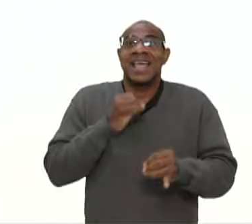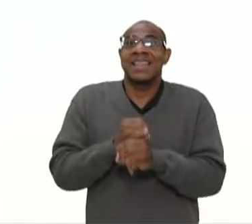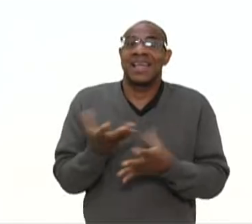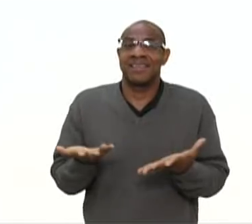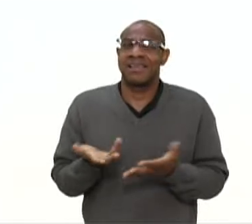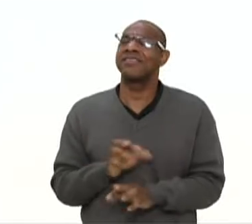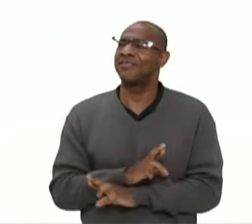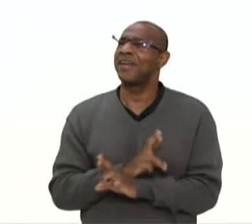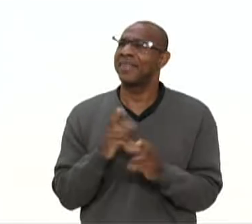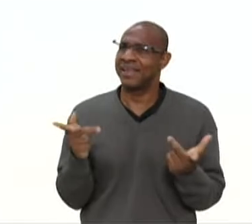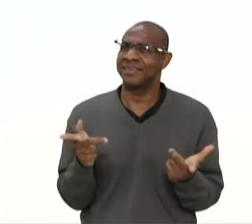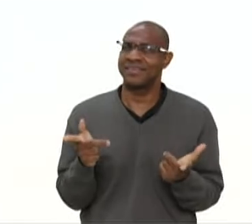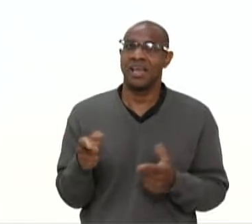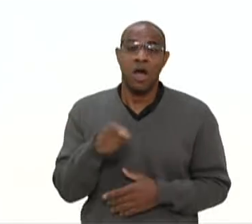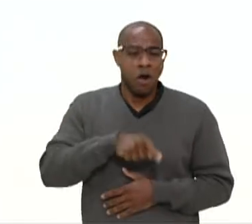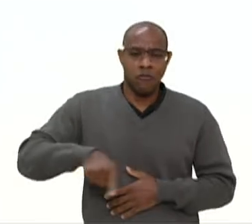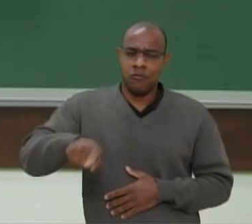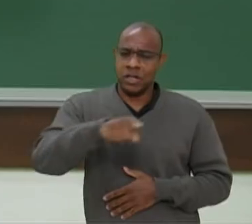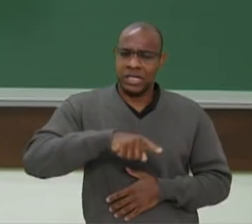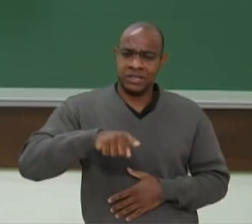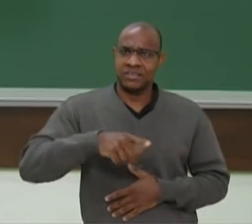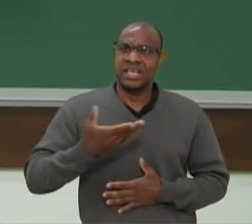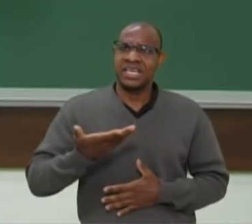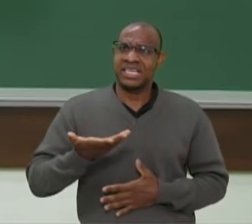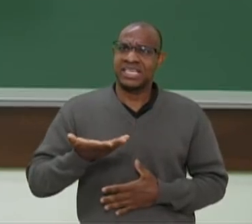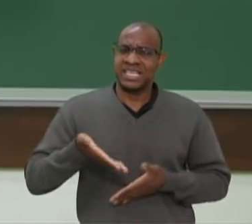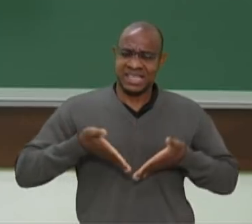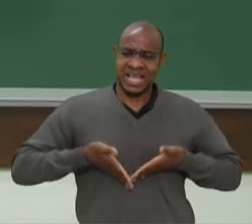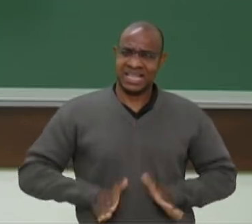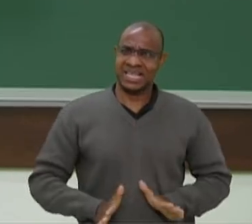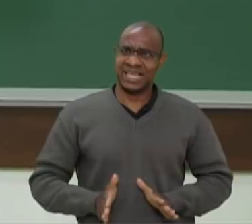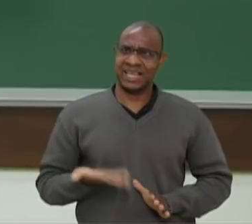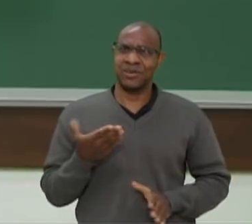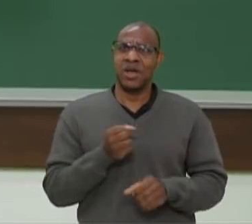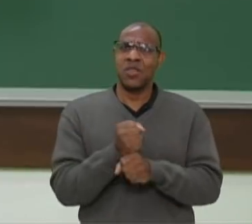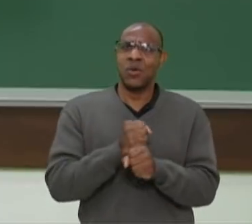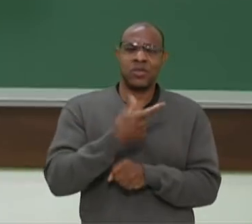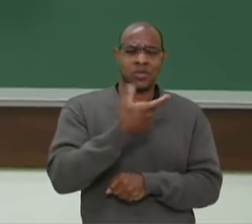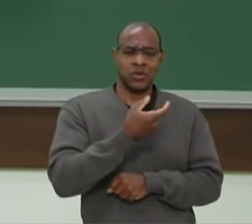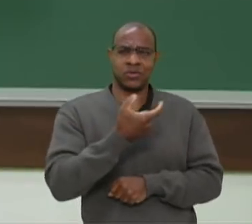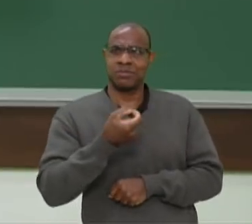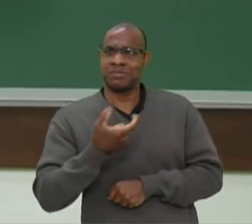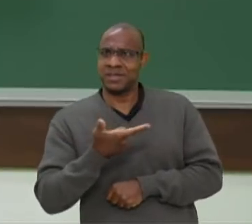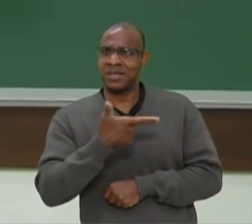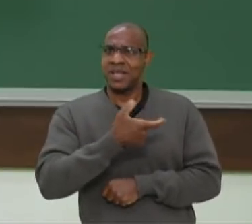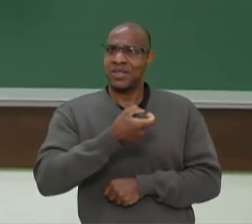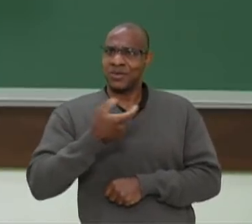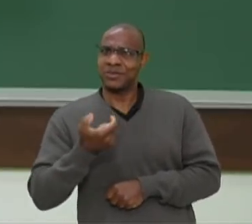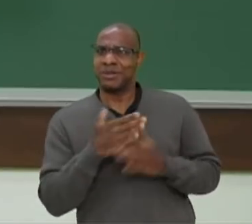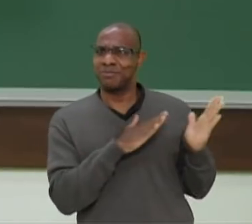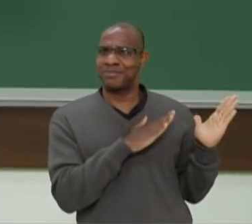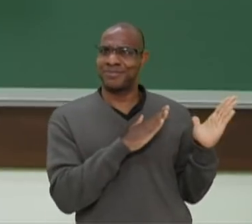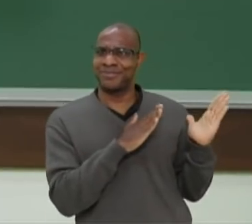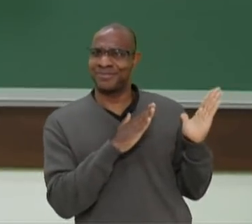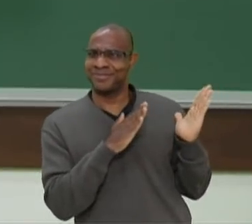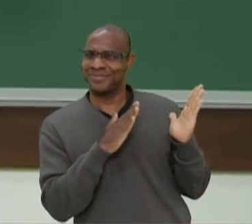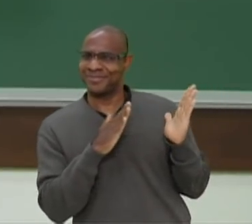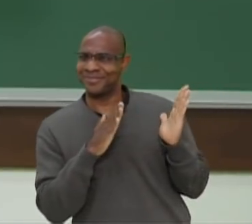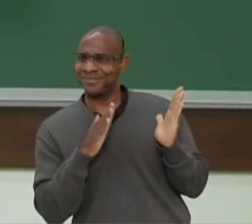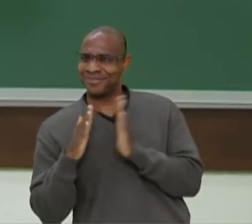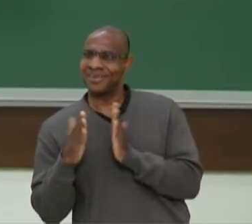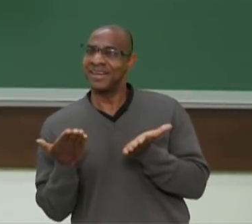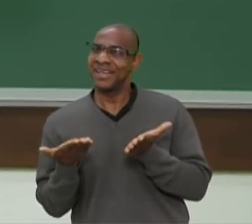mesmo. Vocês que nasceram nesse tempo de modernidade, ou seja, da tecnologia que